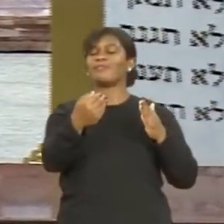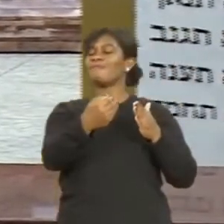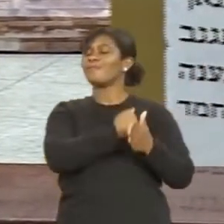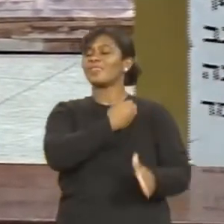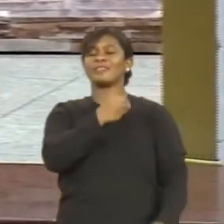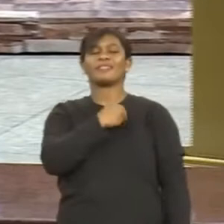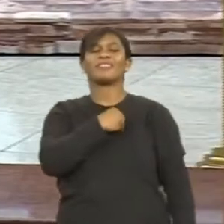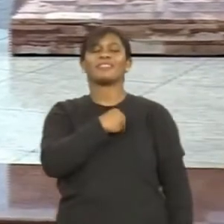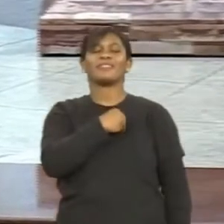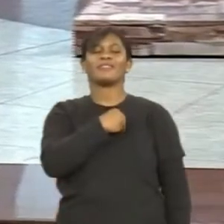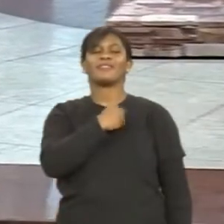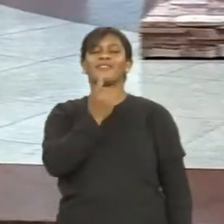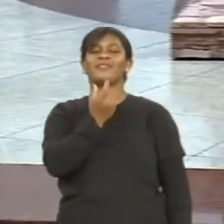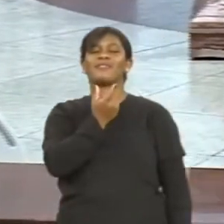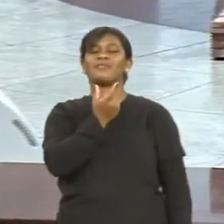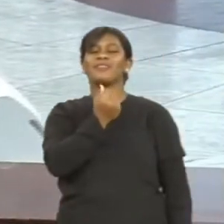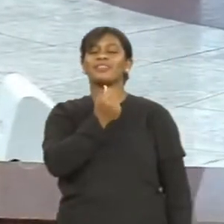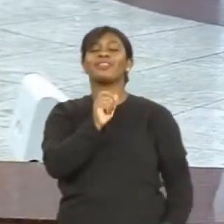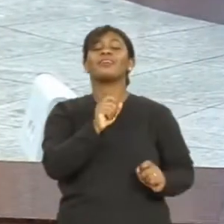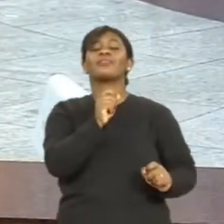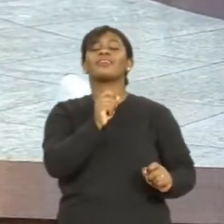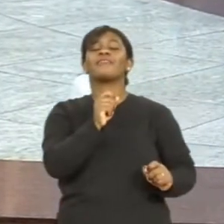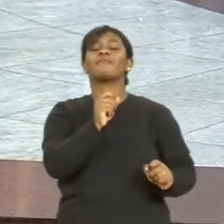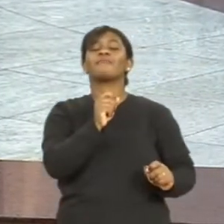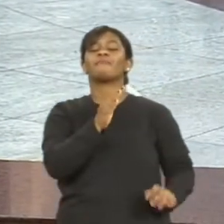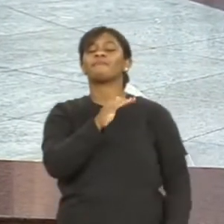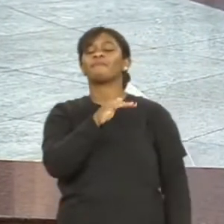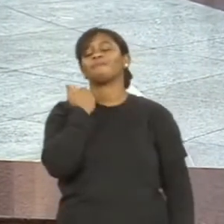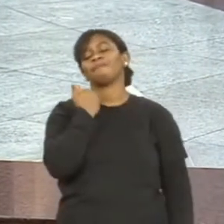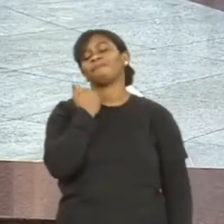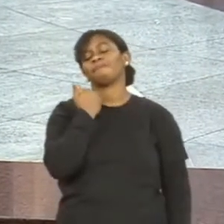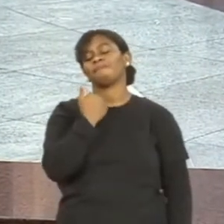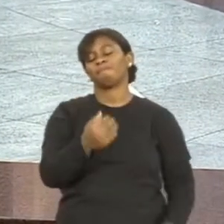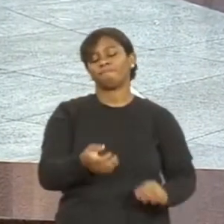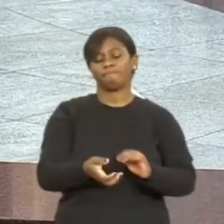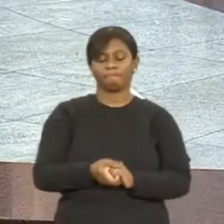ele cobra o salário dele. E o salário dele é morte.